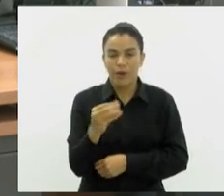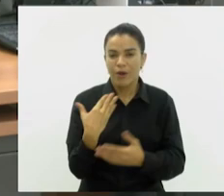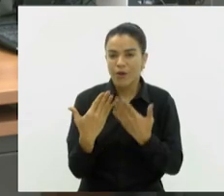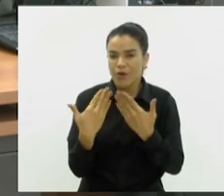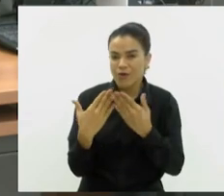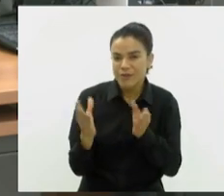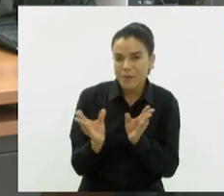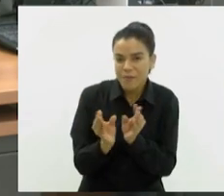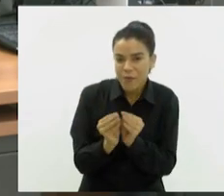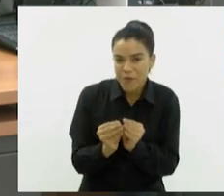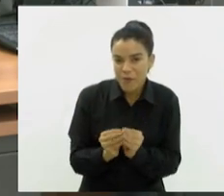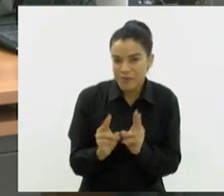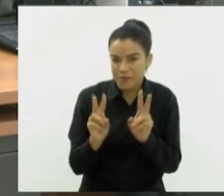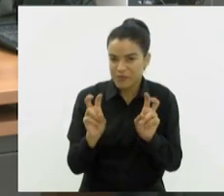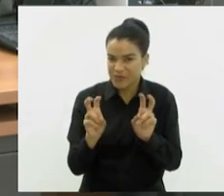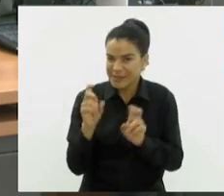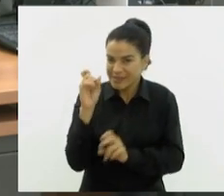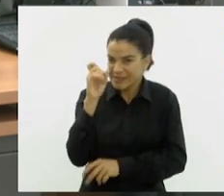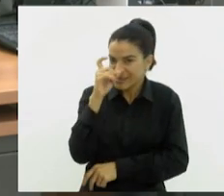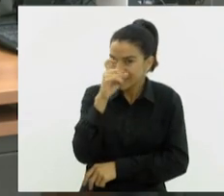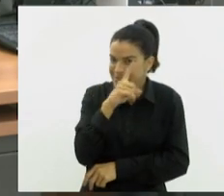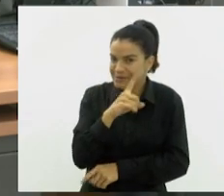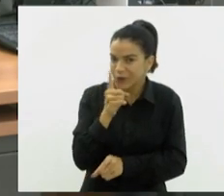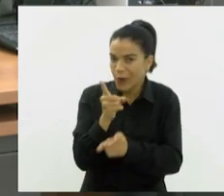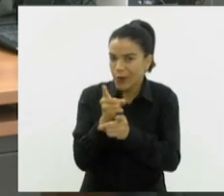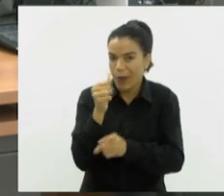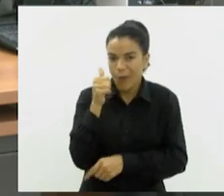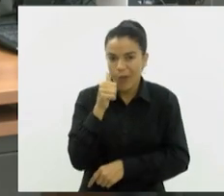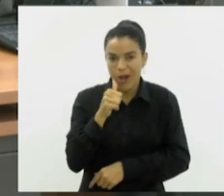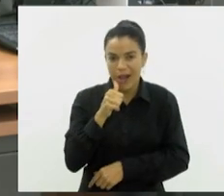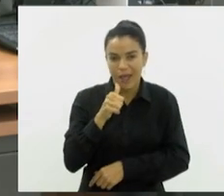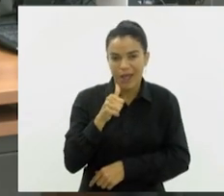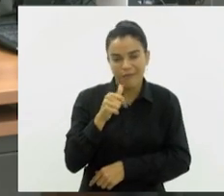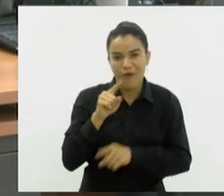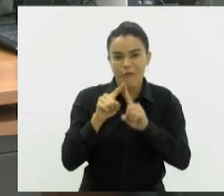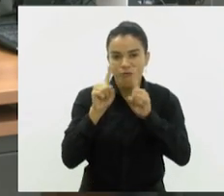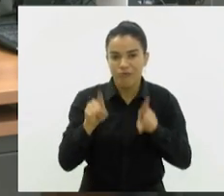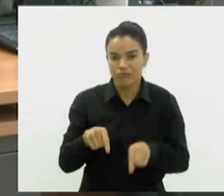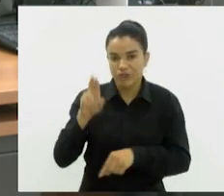sobre isso né Paulo Vitor difícil encontrar uma mulher em cargo de